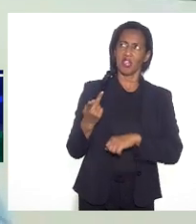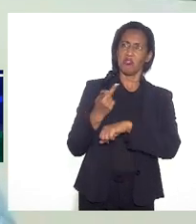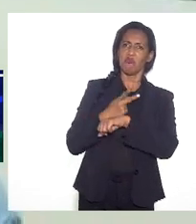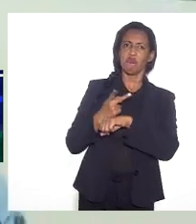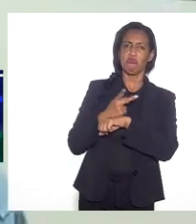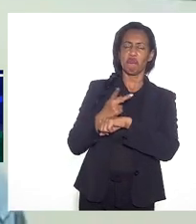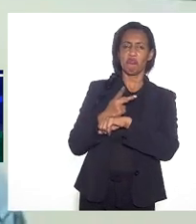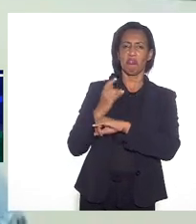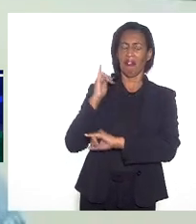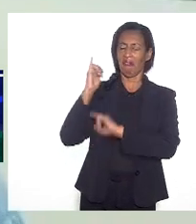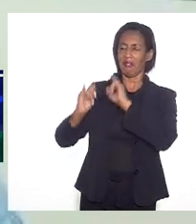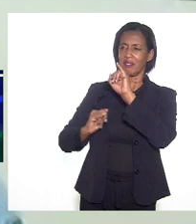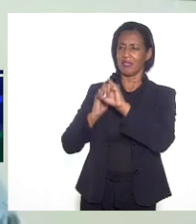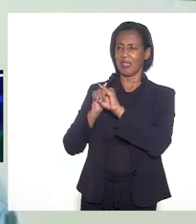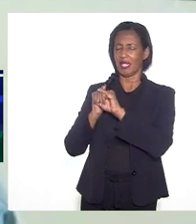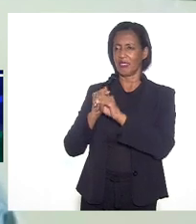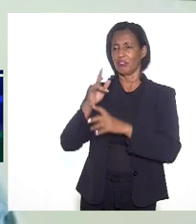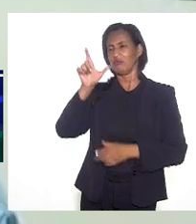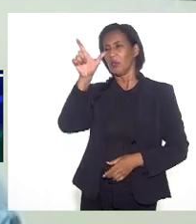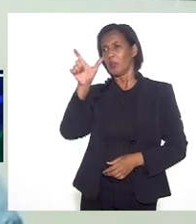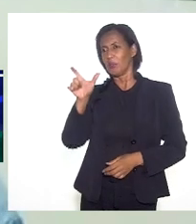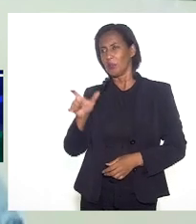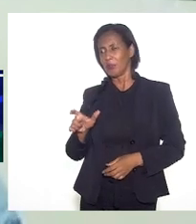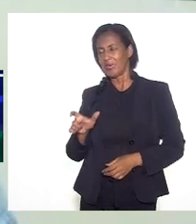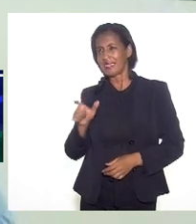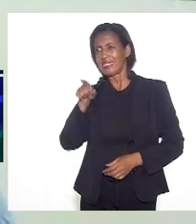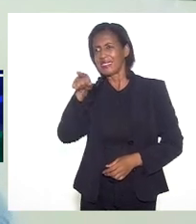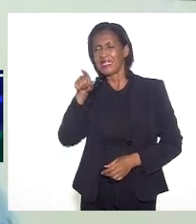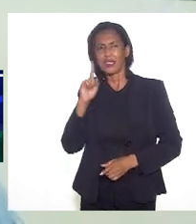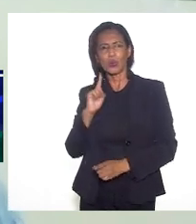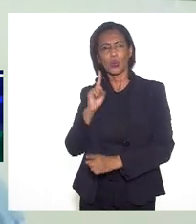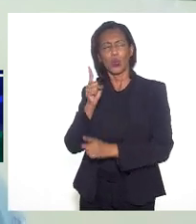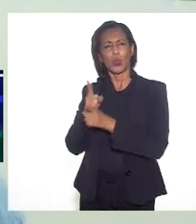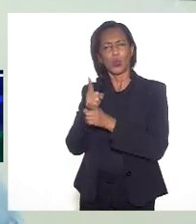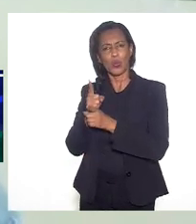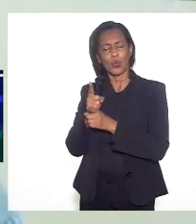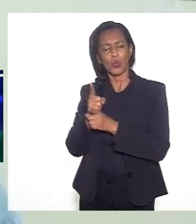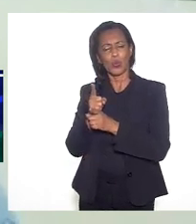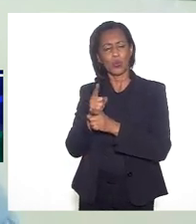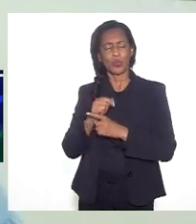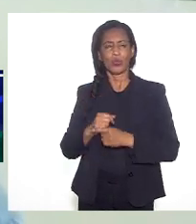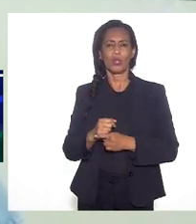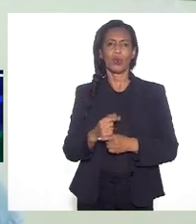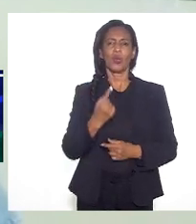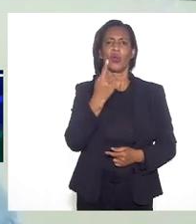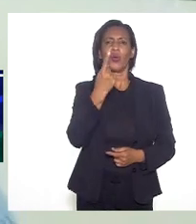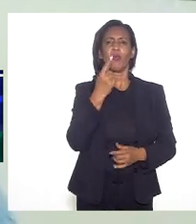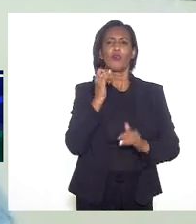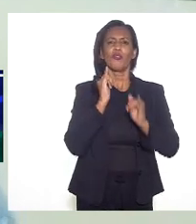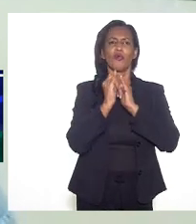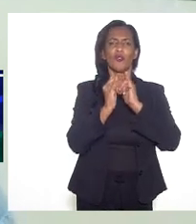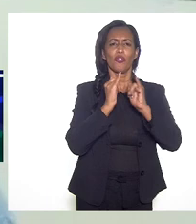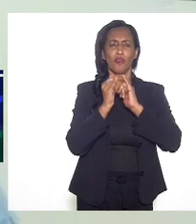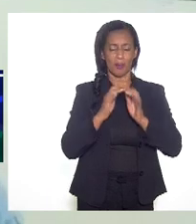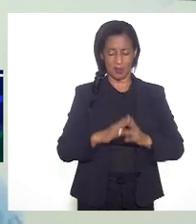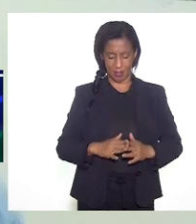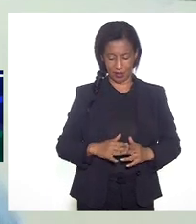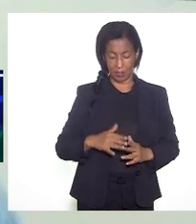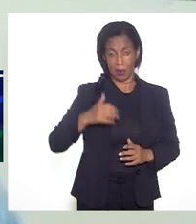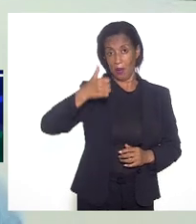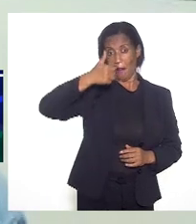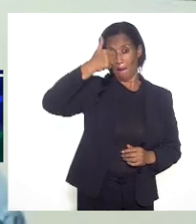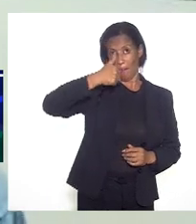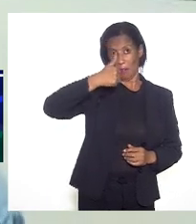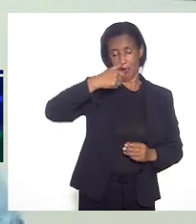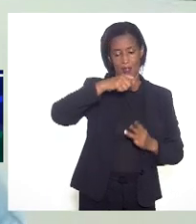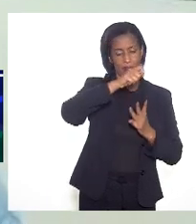mídia. E aí encontrei a seguinte informação, que no primeiro